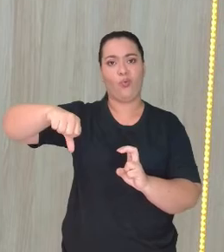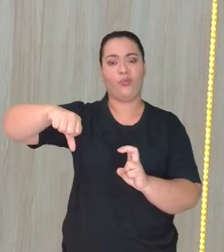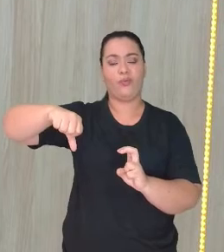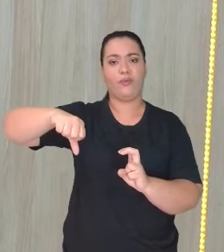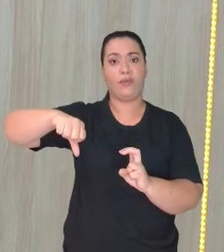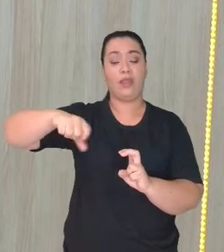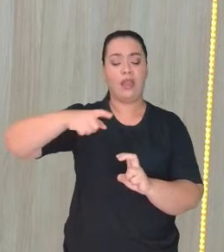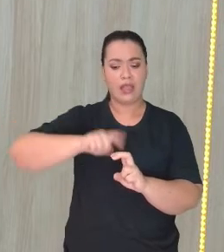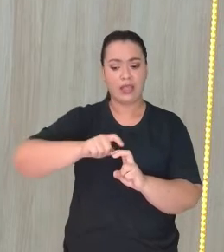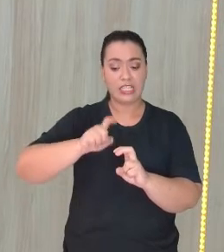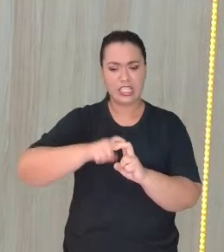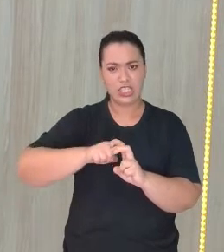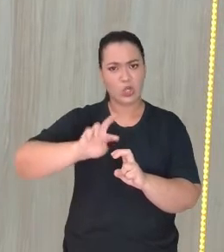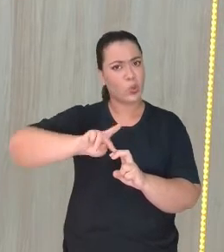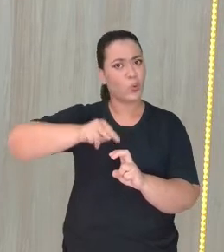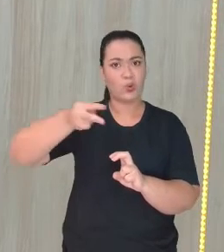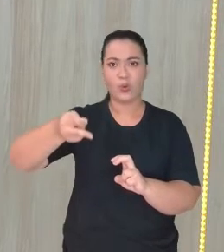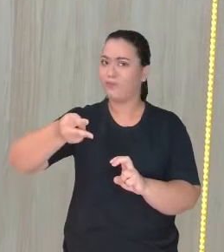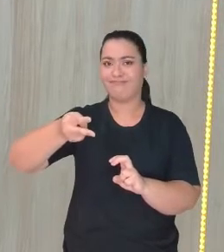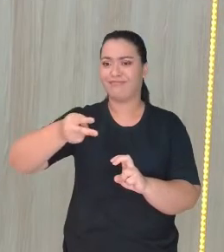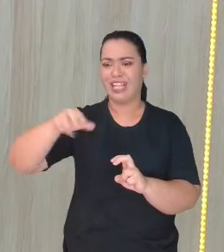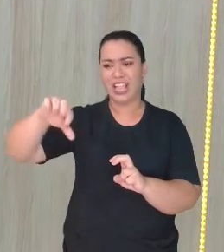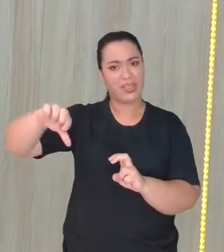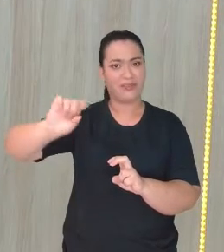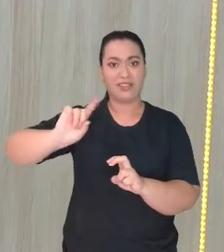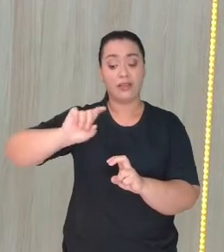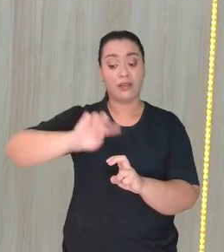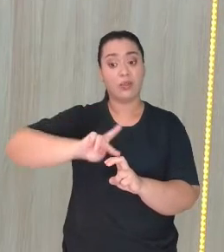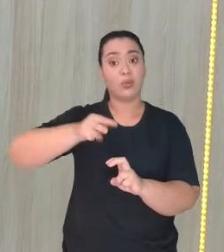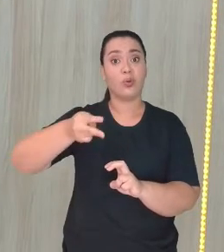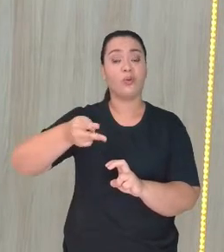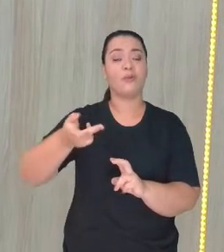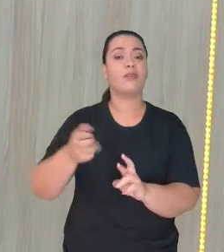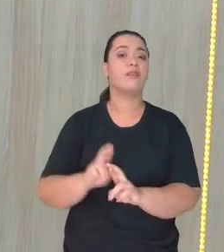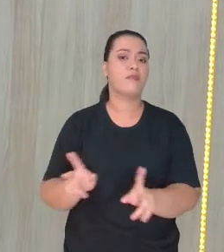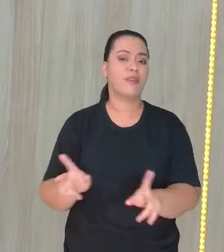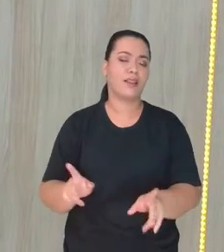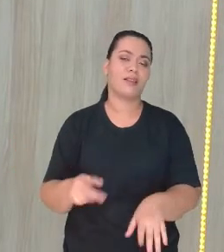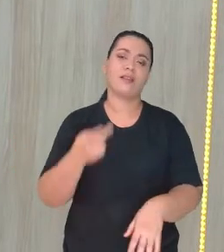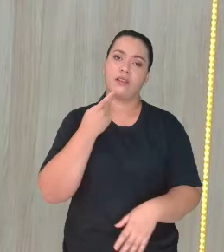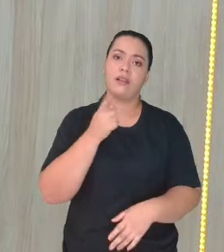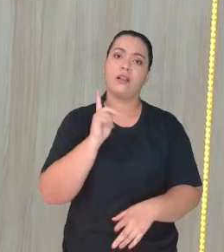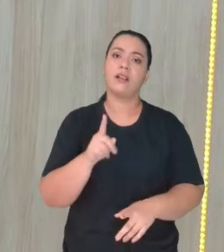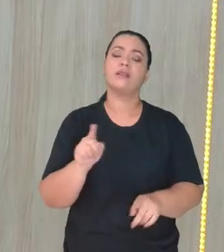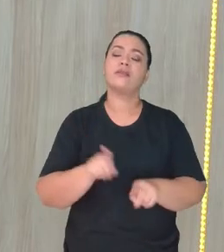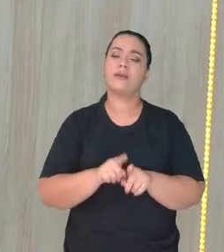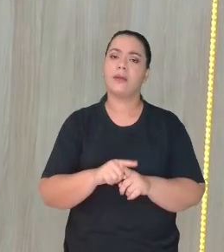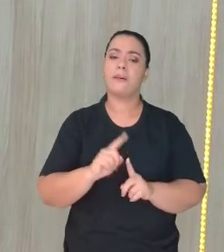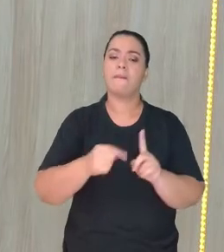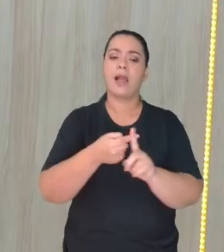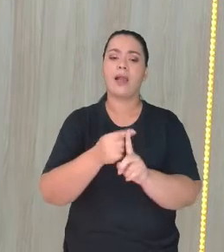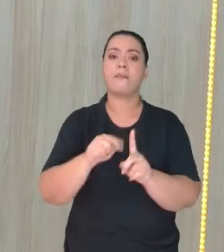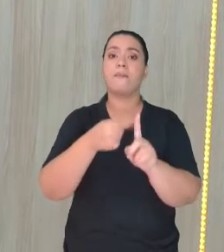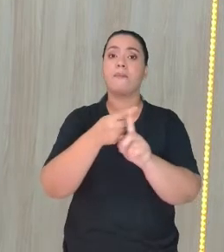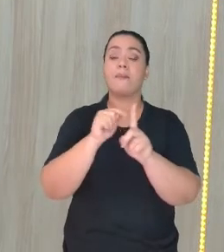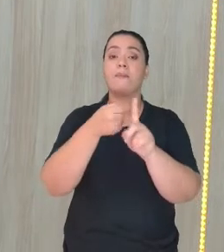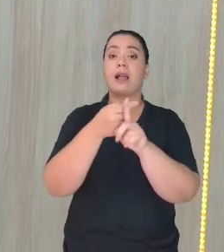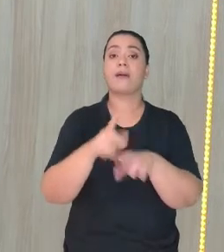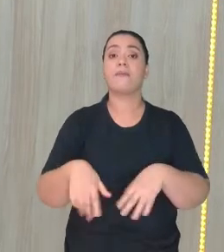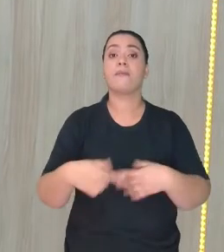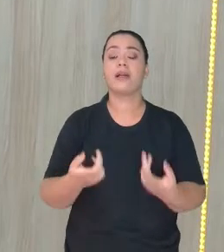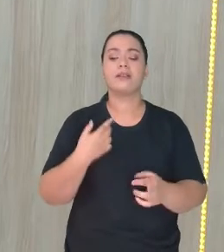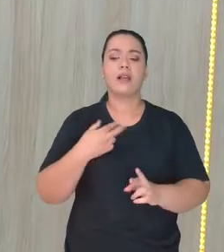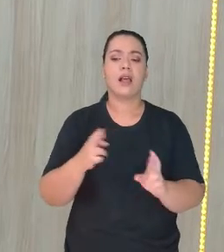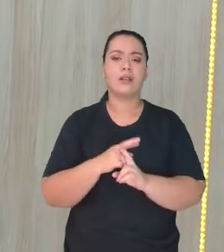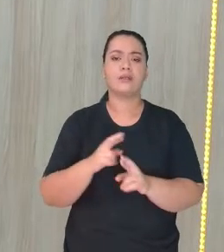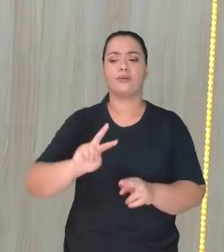do 5. Deu para entender? Então, quando a gente coloca essas idades aí a mais, vai ser a mais sempre. Mas quando a gente faz a relação de o